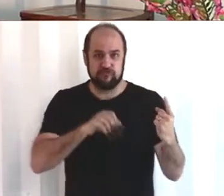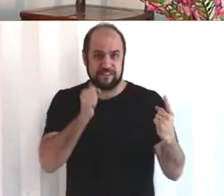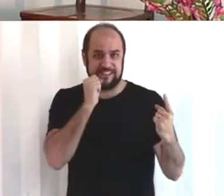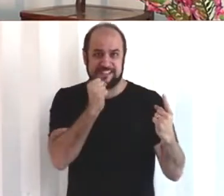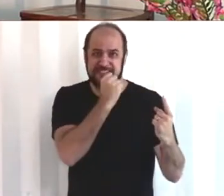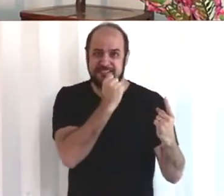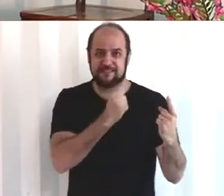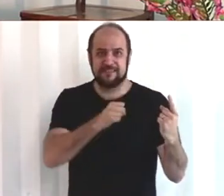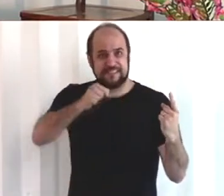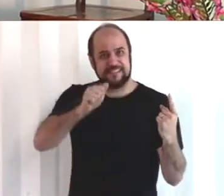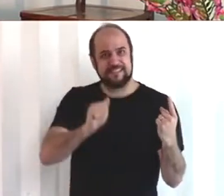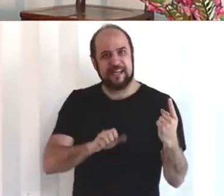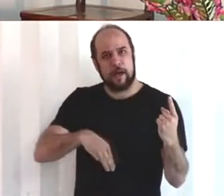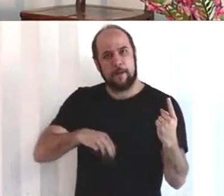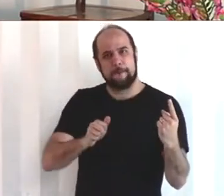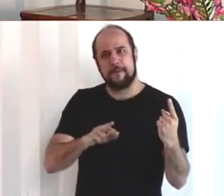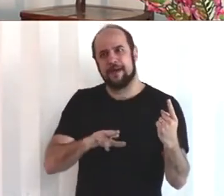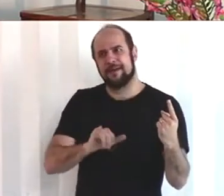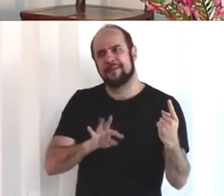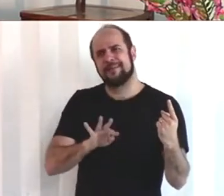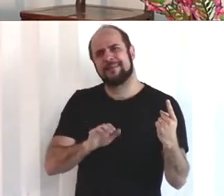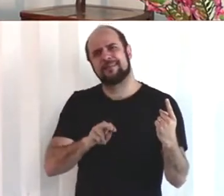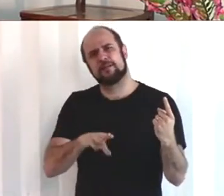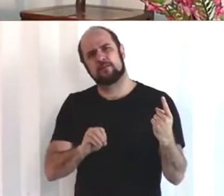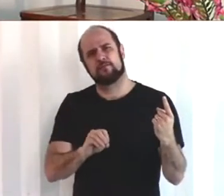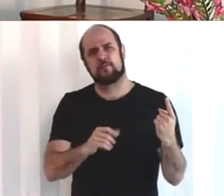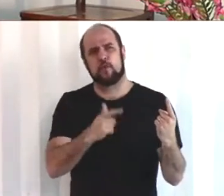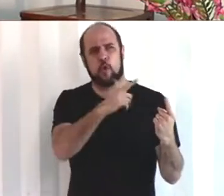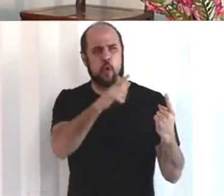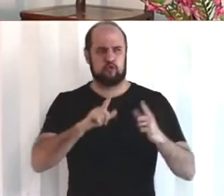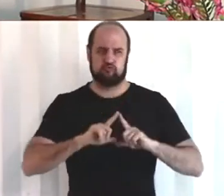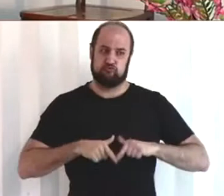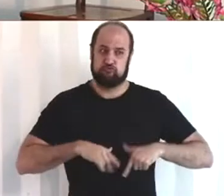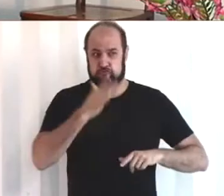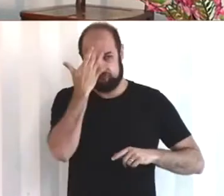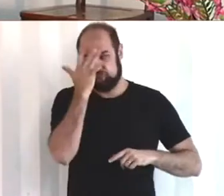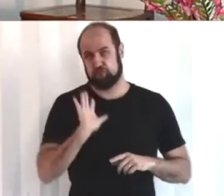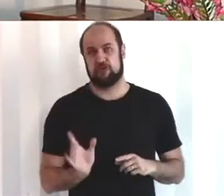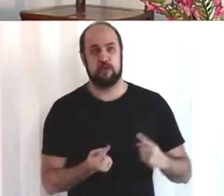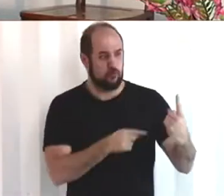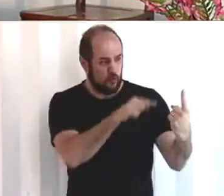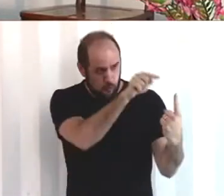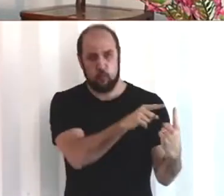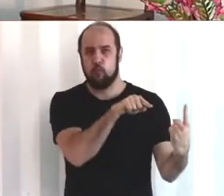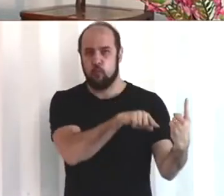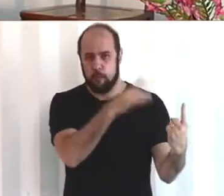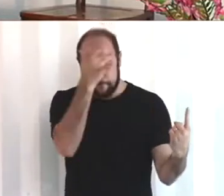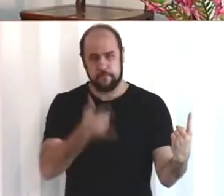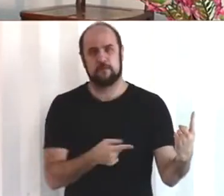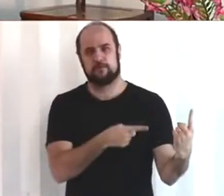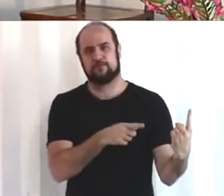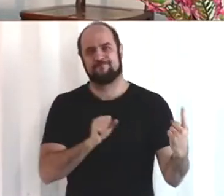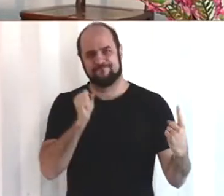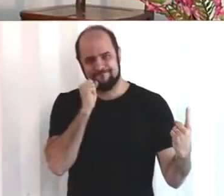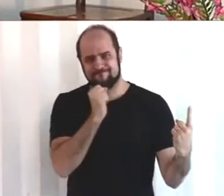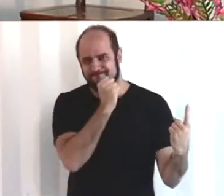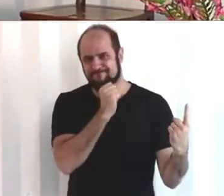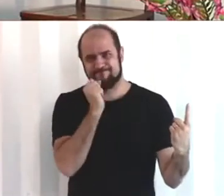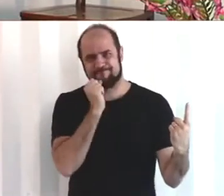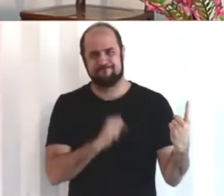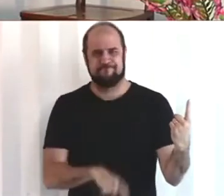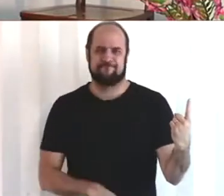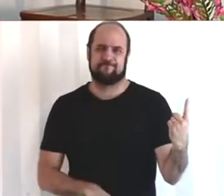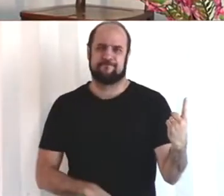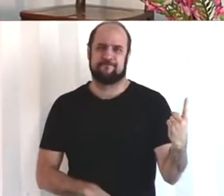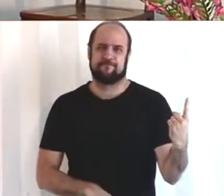outros samaritanos, se os outros 9 eram judeus, mas este que tem um exemplo a nos dar nesta manhã era samaritano. E